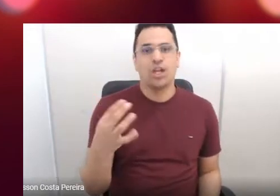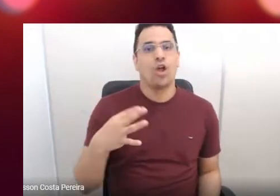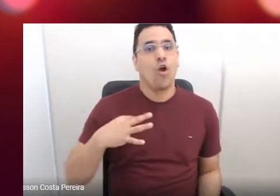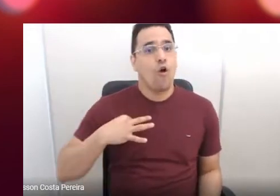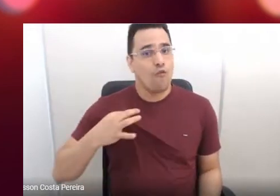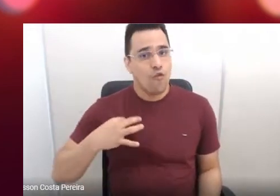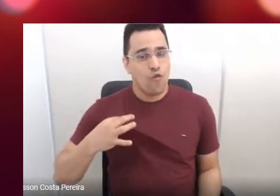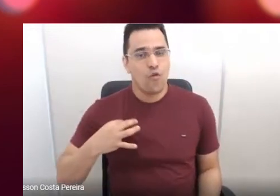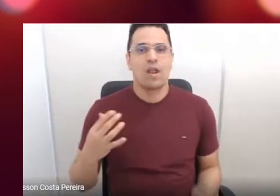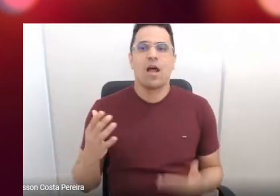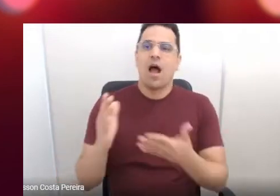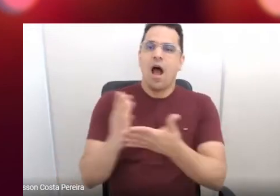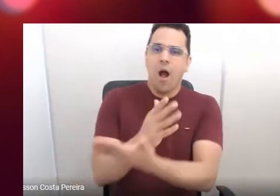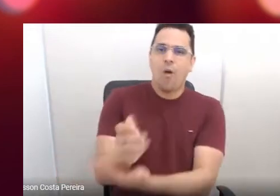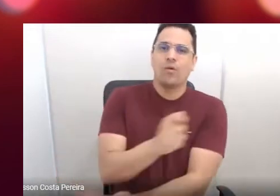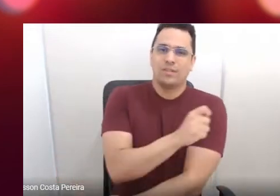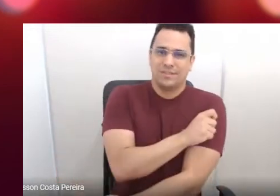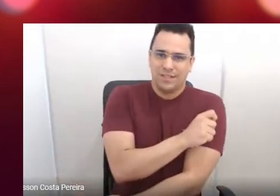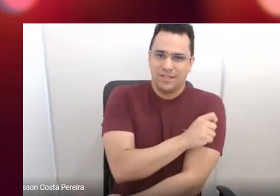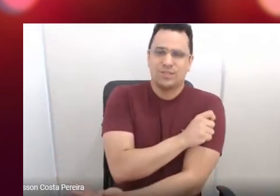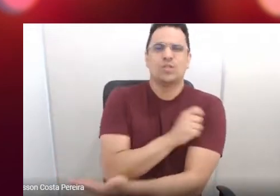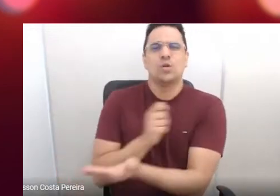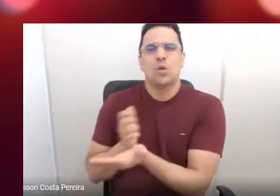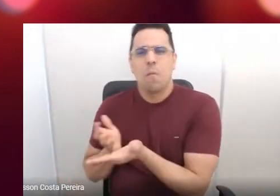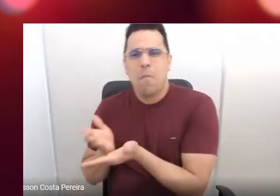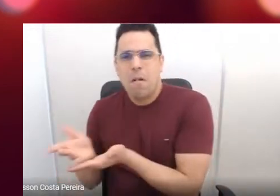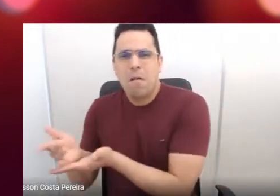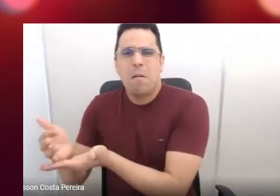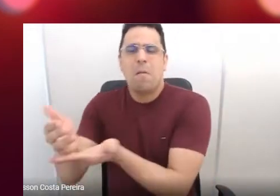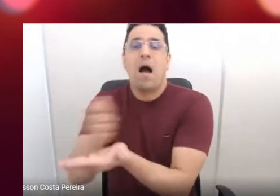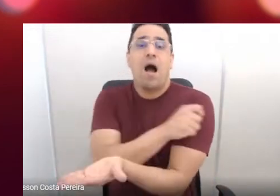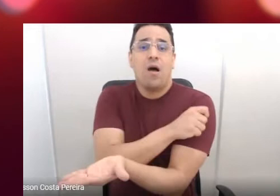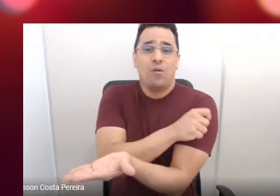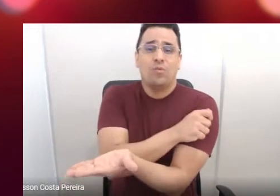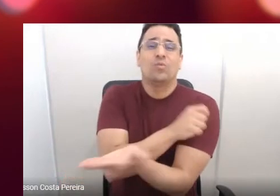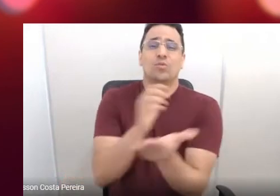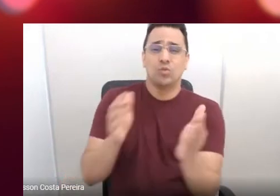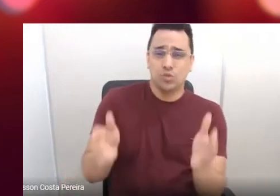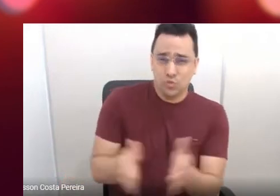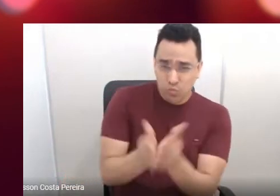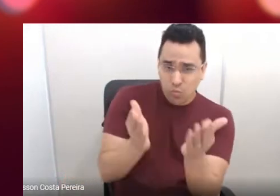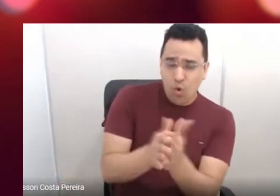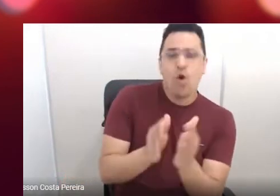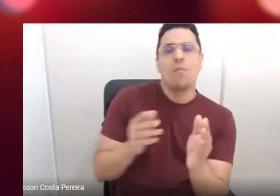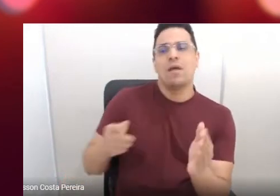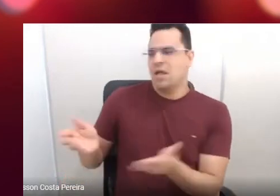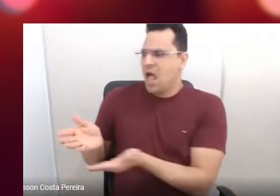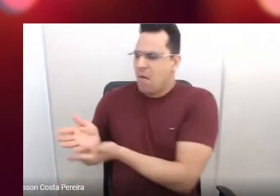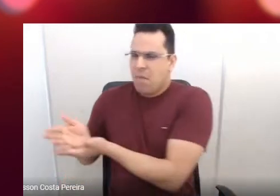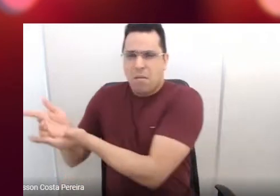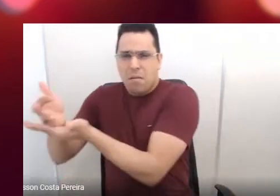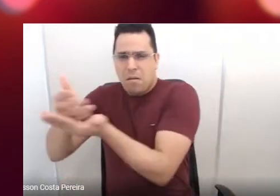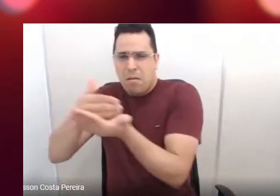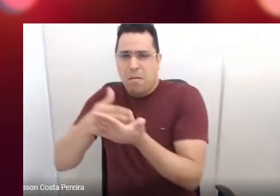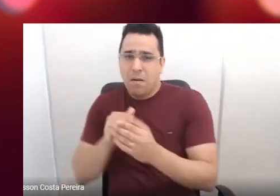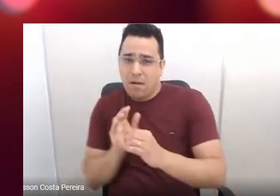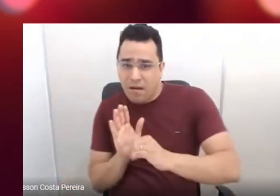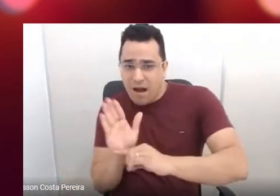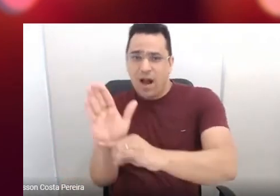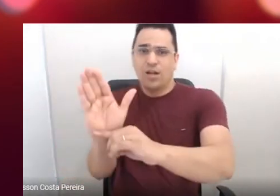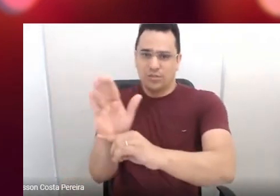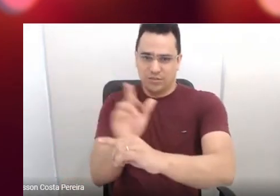foram atendidos alunos em vulnerabilidade social. Nesse sentido, para a gente poder realizar todas